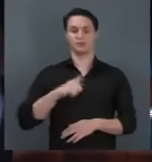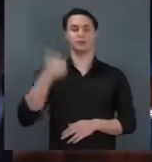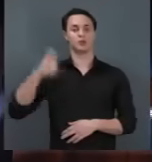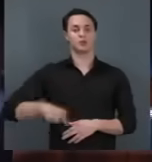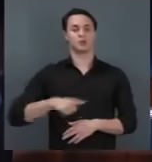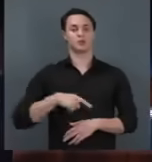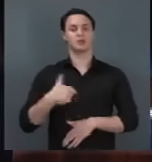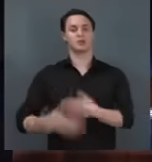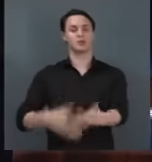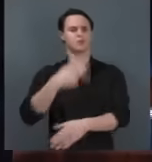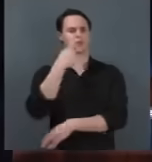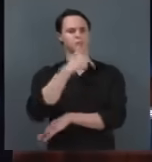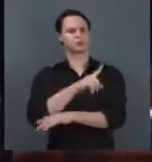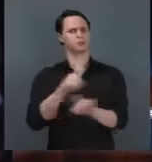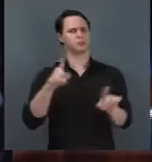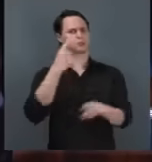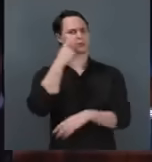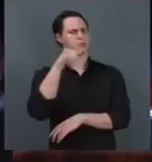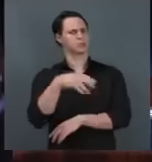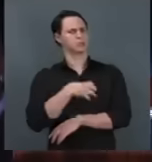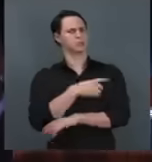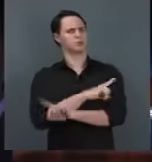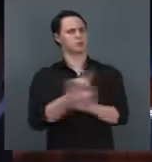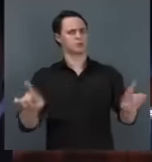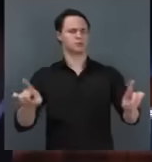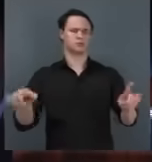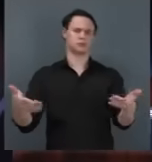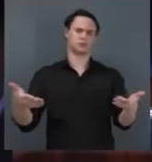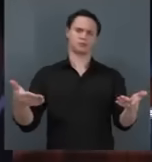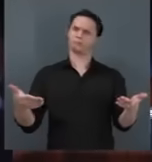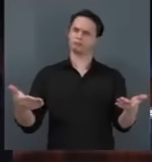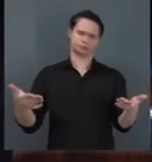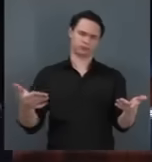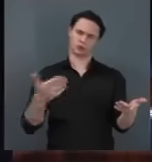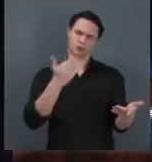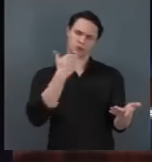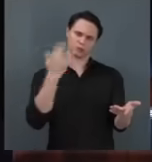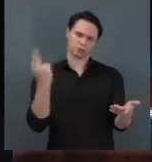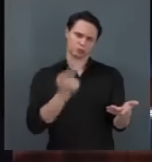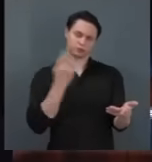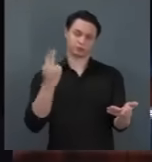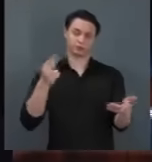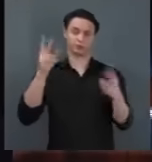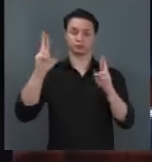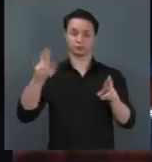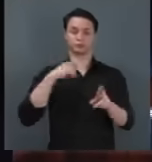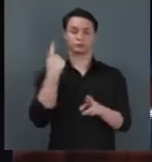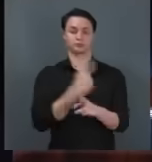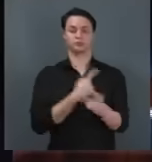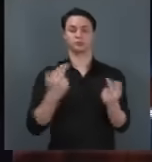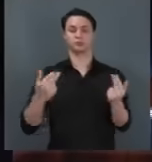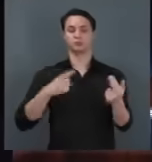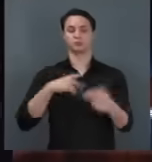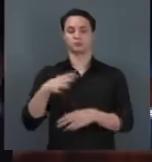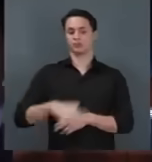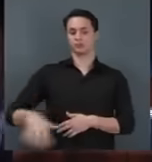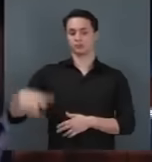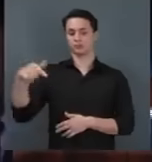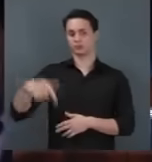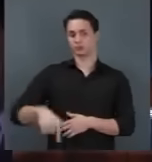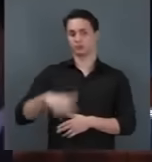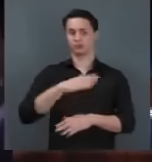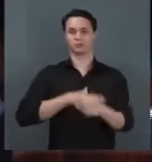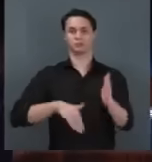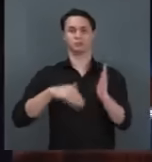adianta e diz, não, assim não dá, assim como veio não dá. Eu espero que a gente também tenha espaço aqui no Senado,